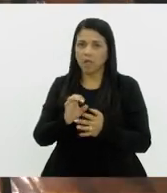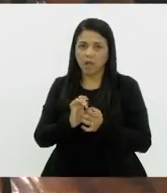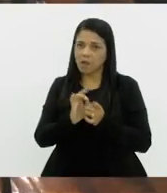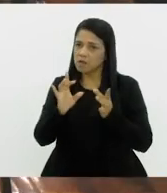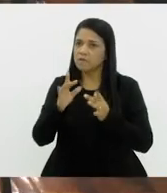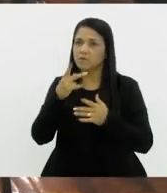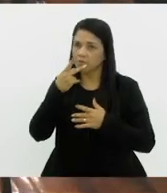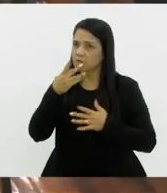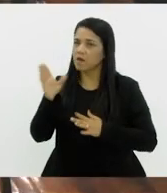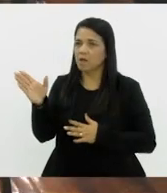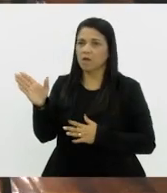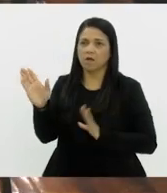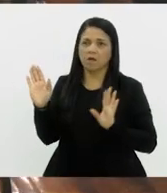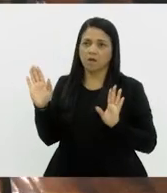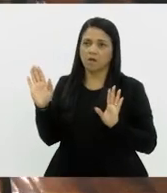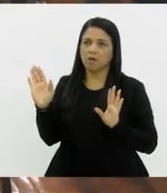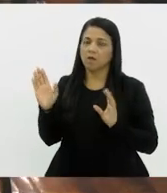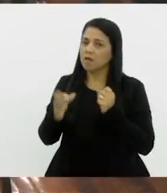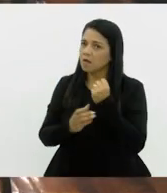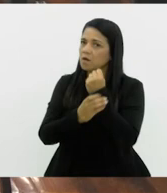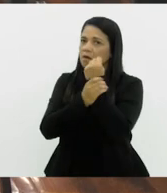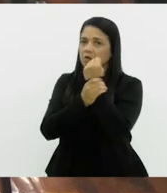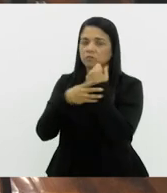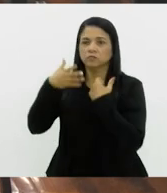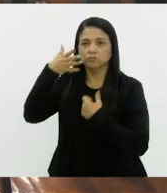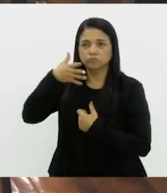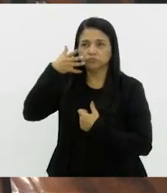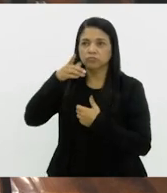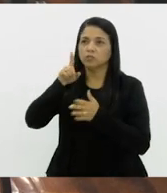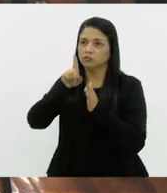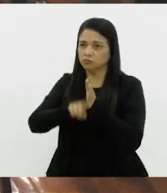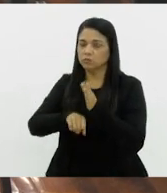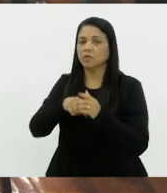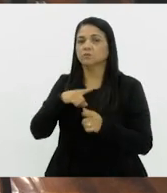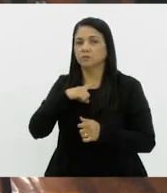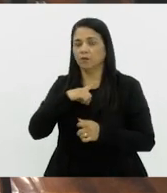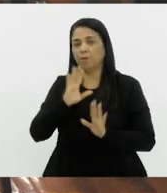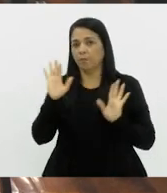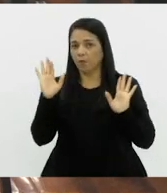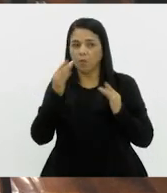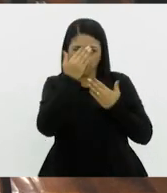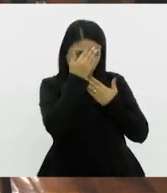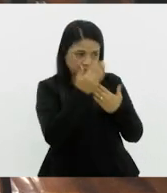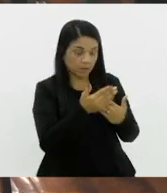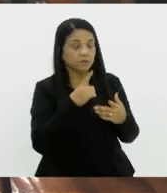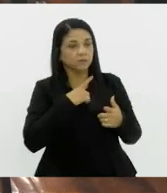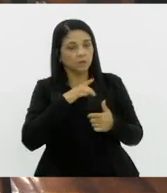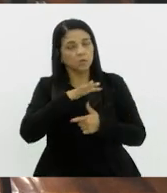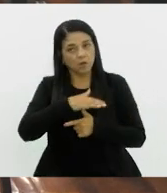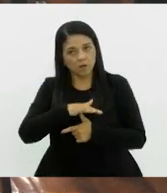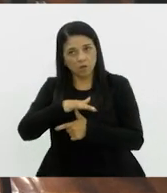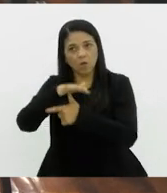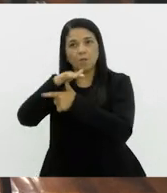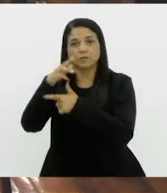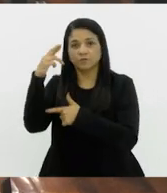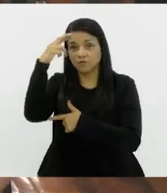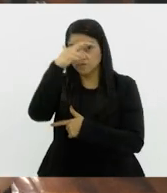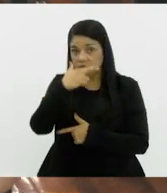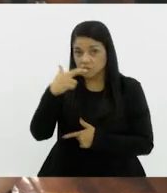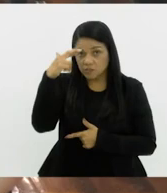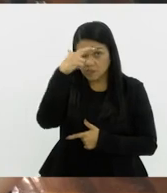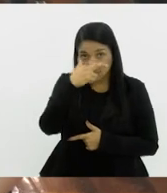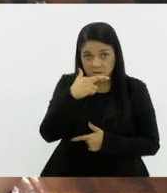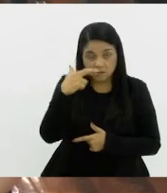deixar todo mundo falar. Garantida a palavra e descontado o tempo. Muito obrigado. Nós temos helicópteros que fazem fiscalização de